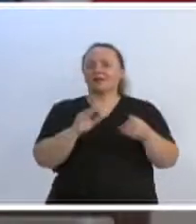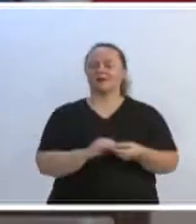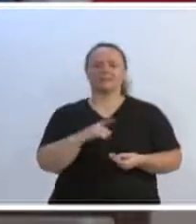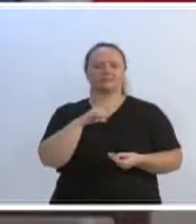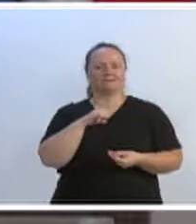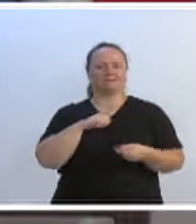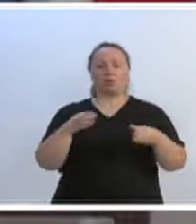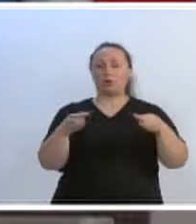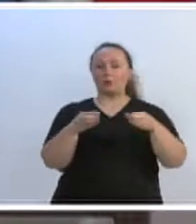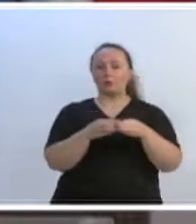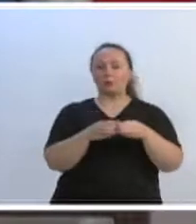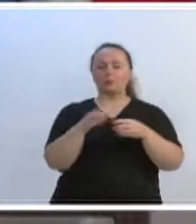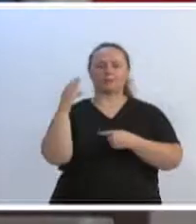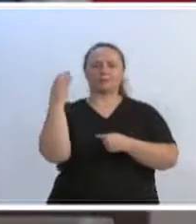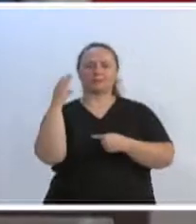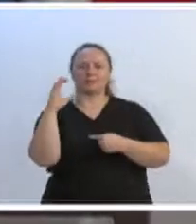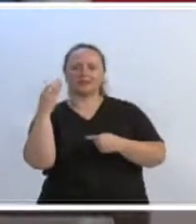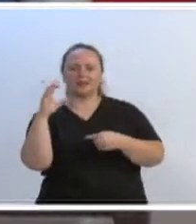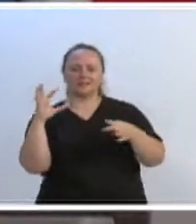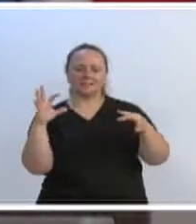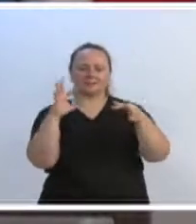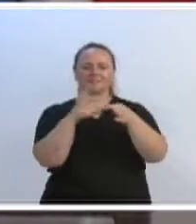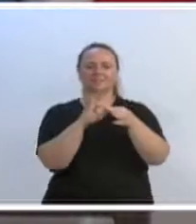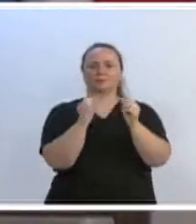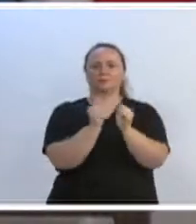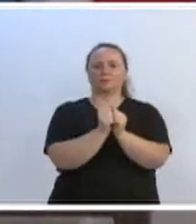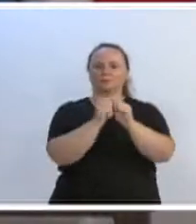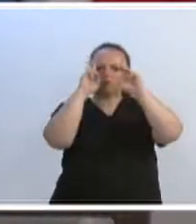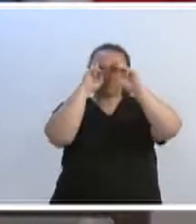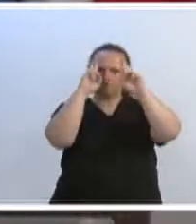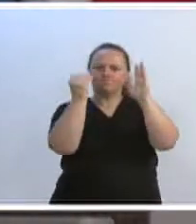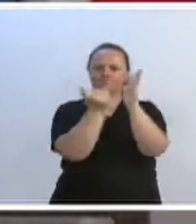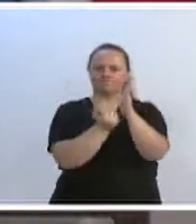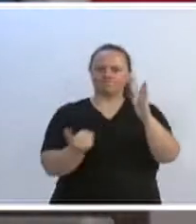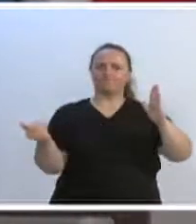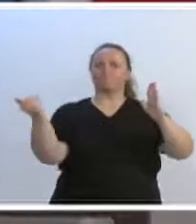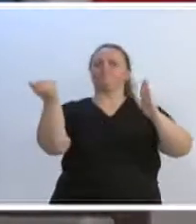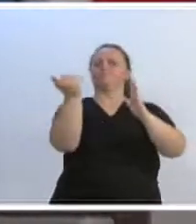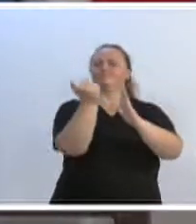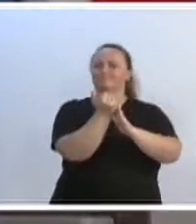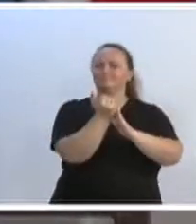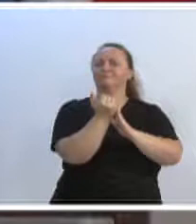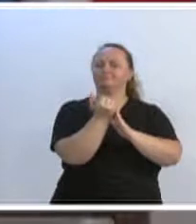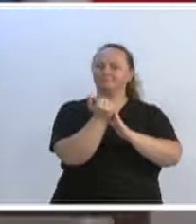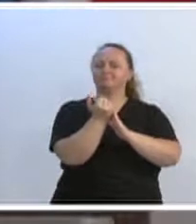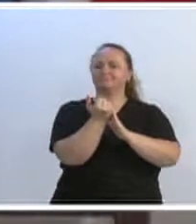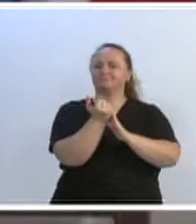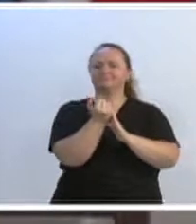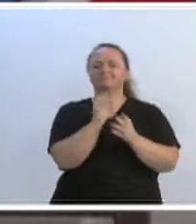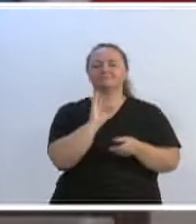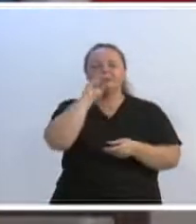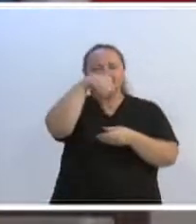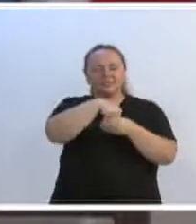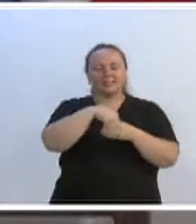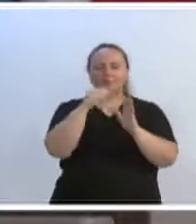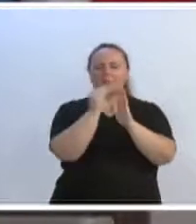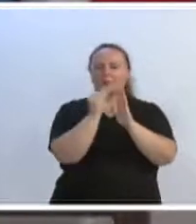de mantê-la como um instrumento capaz de assinalar na construção da